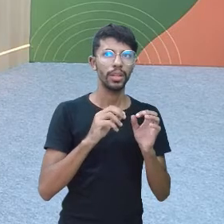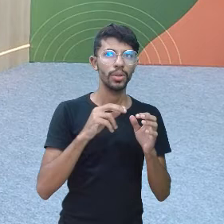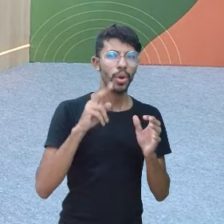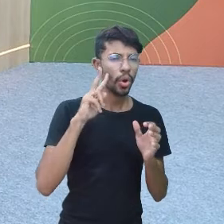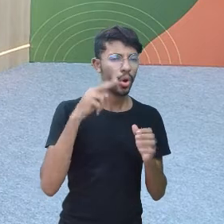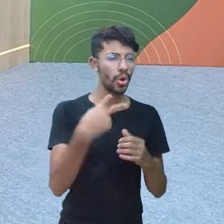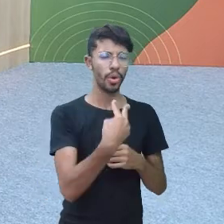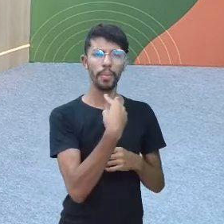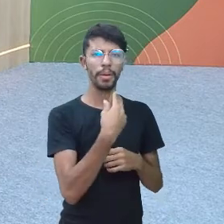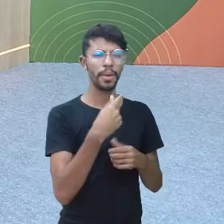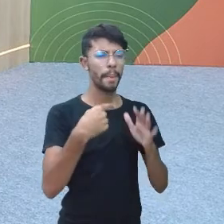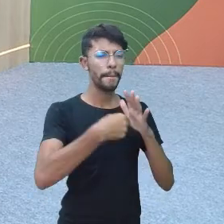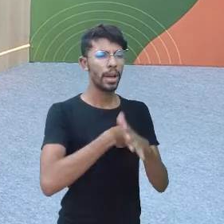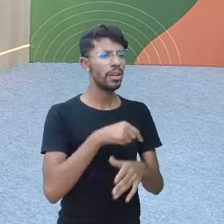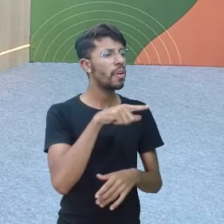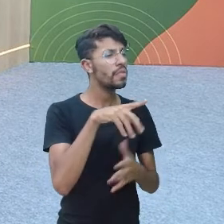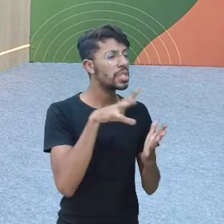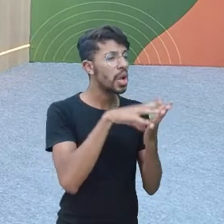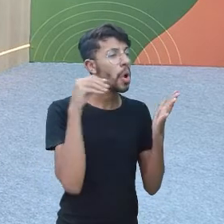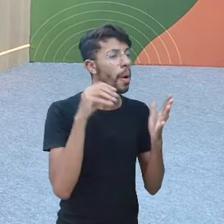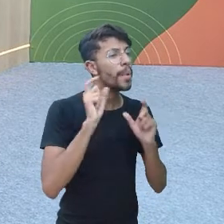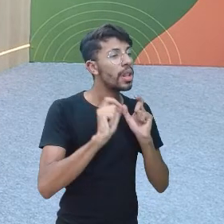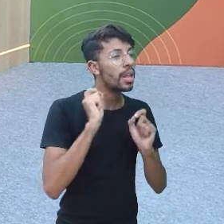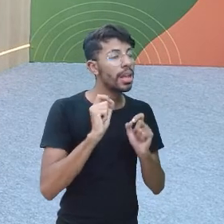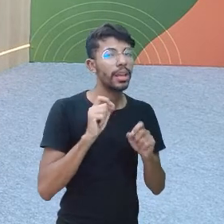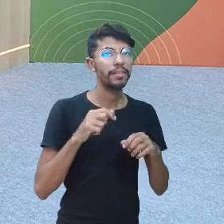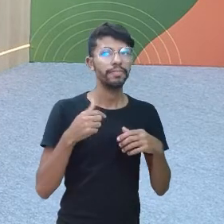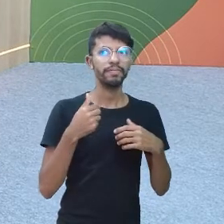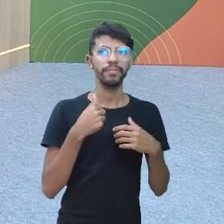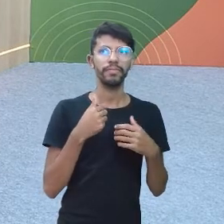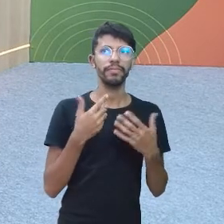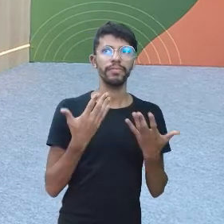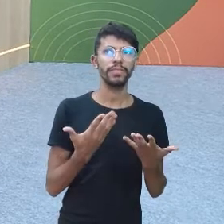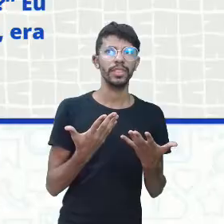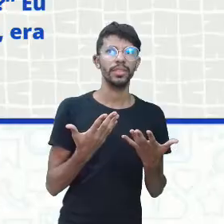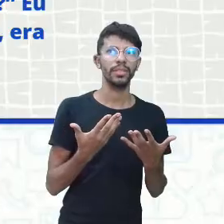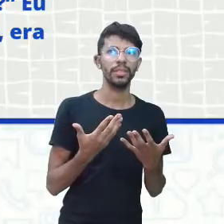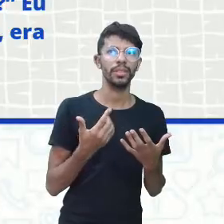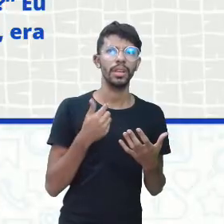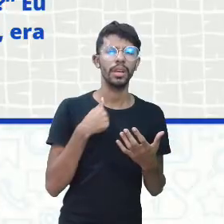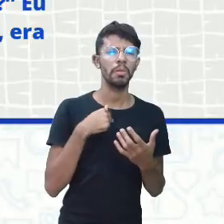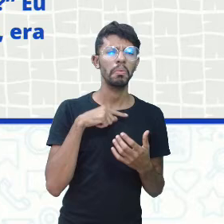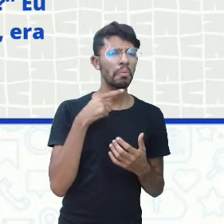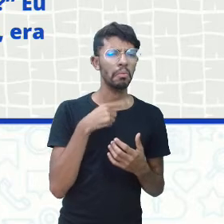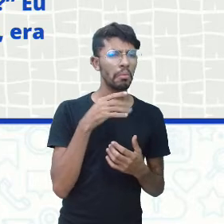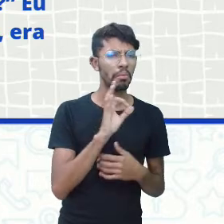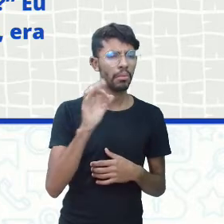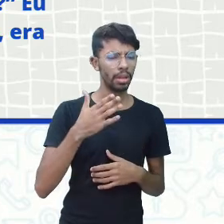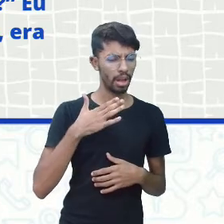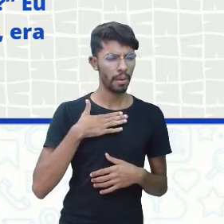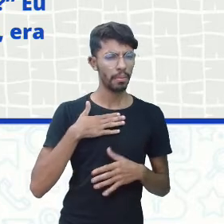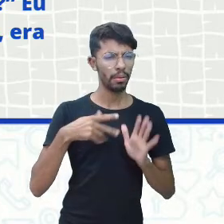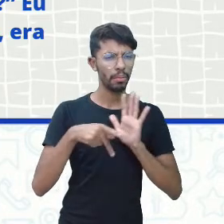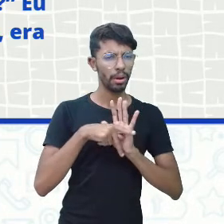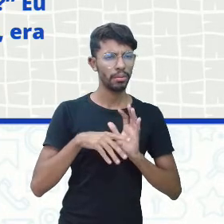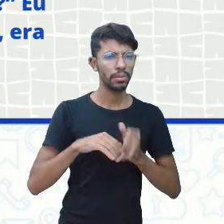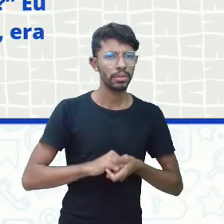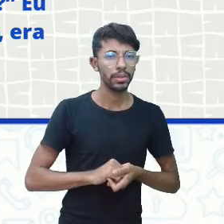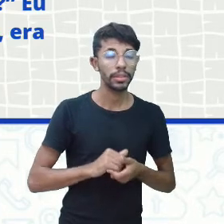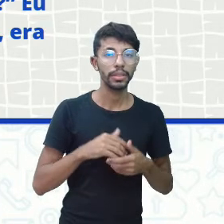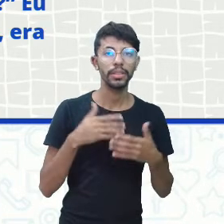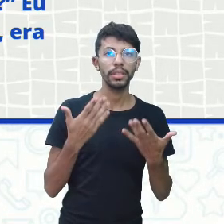duvidando da capacidade de Clarice de produzir o seu próprio conto, a sua própria história. E eu disse, de ninguém, é meu. Ele disse,